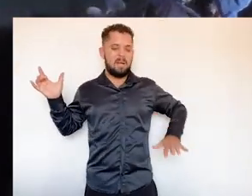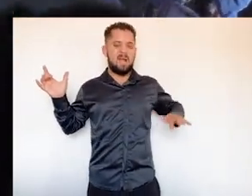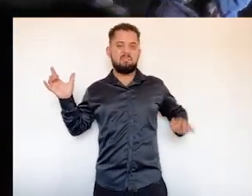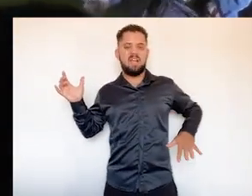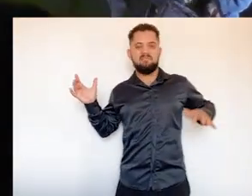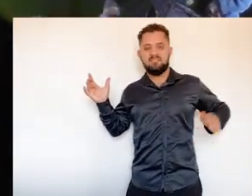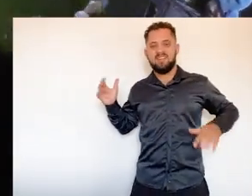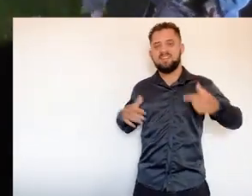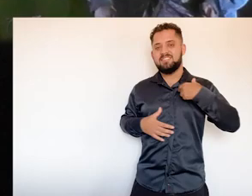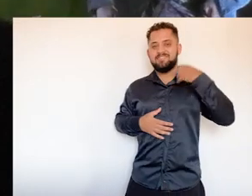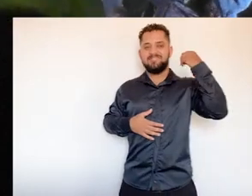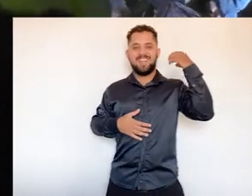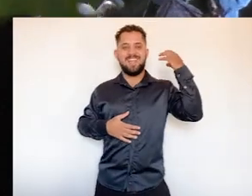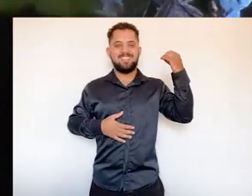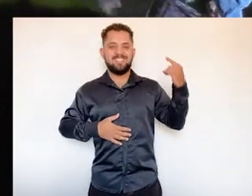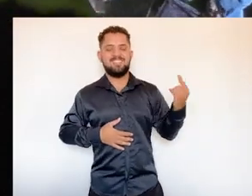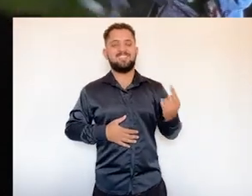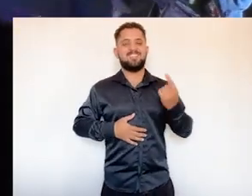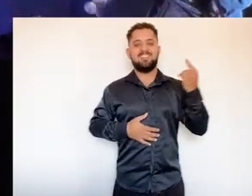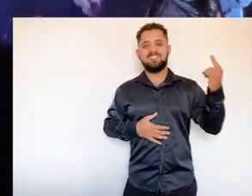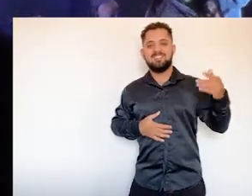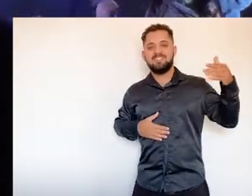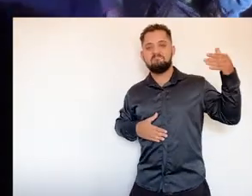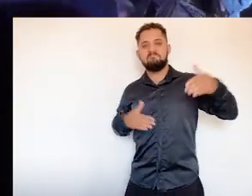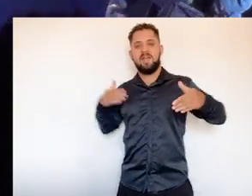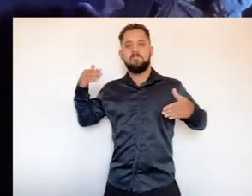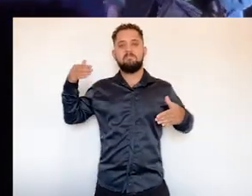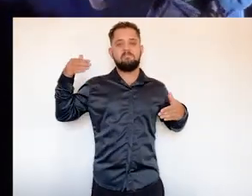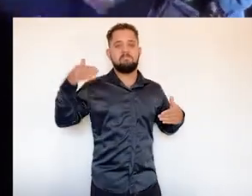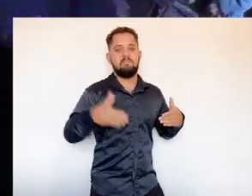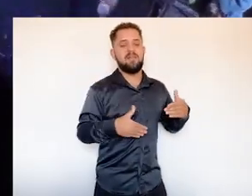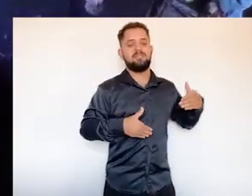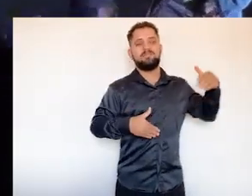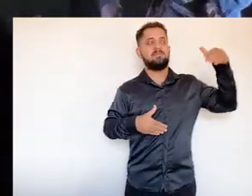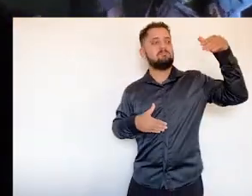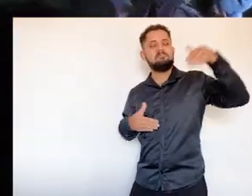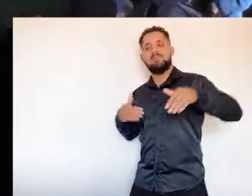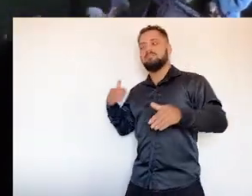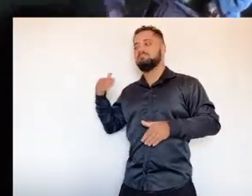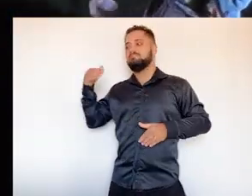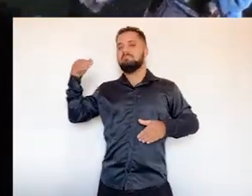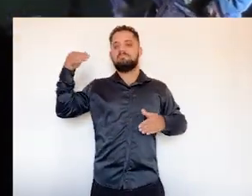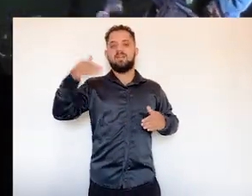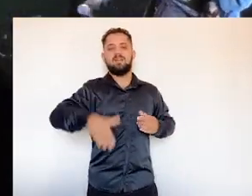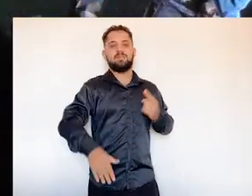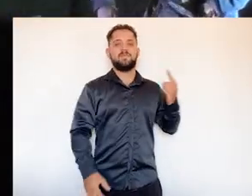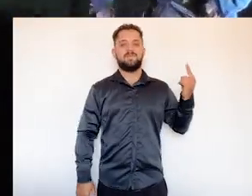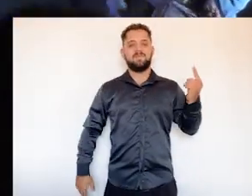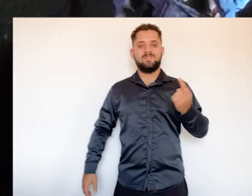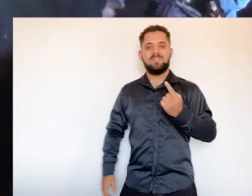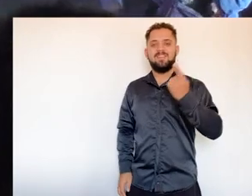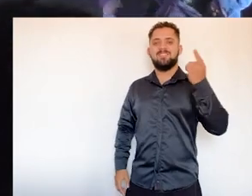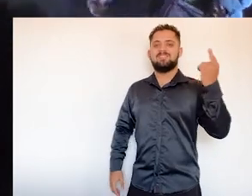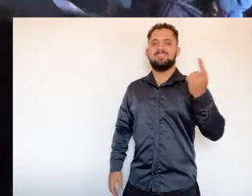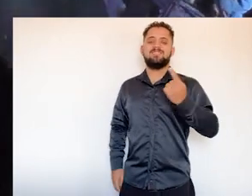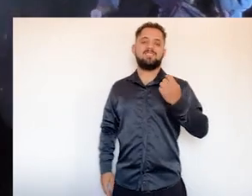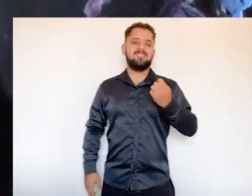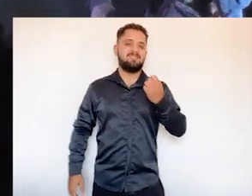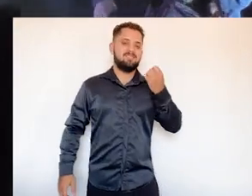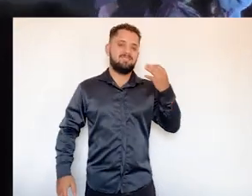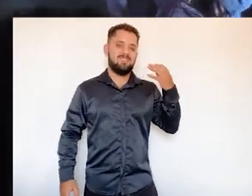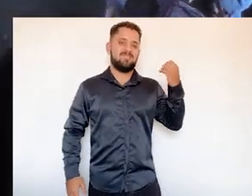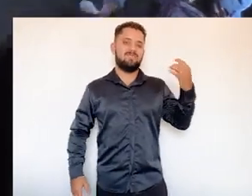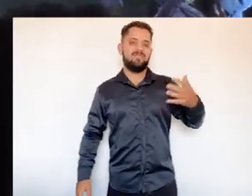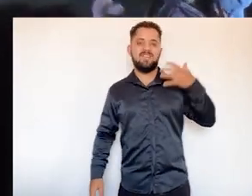só. Viajando no universo, orquestra de uma. É no compasso da zabumba, é no suspiro da sanfona. Compasso